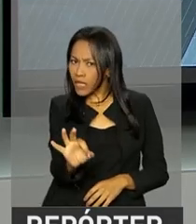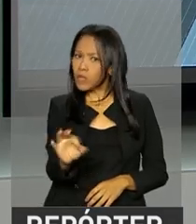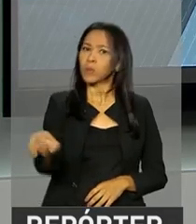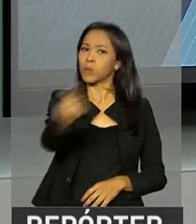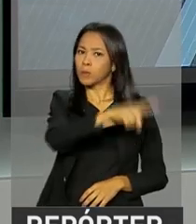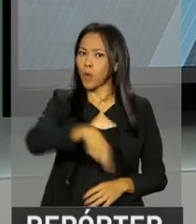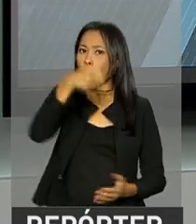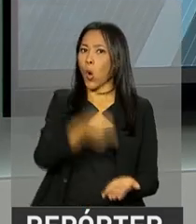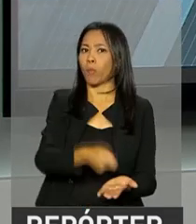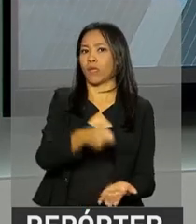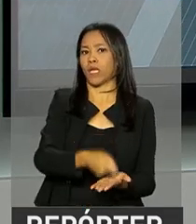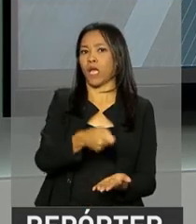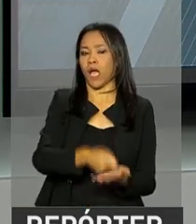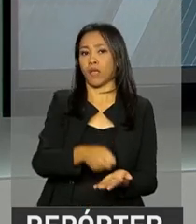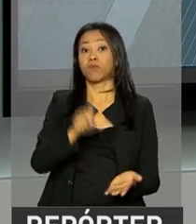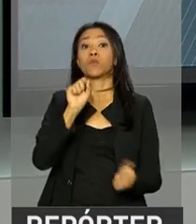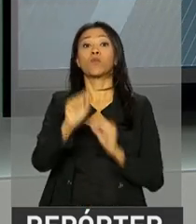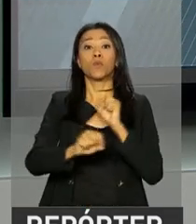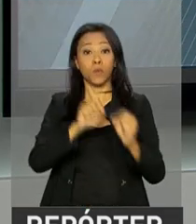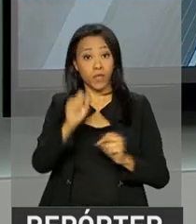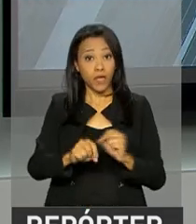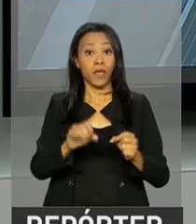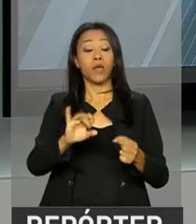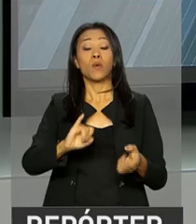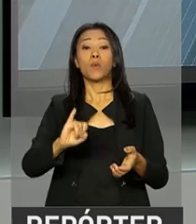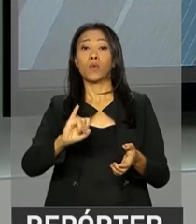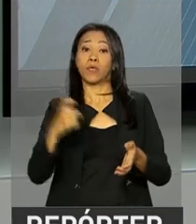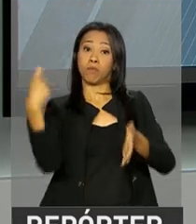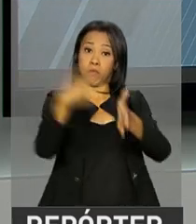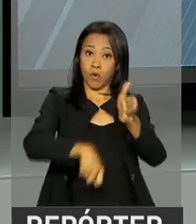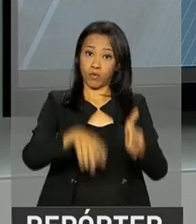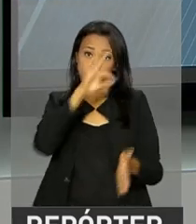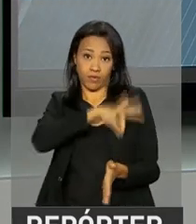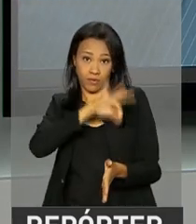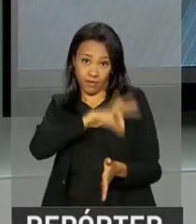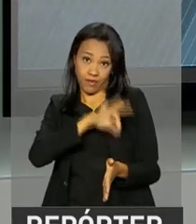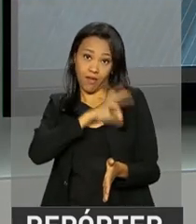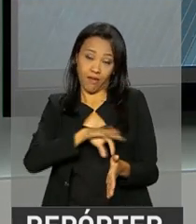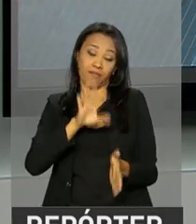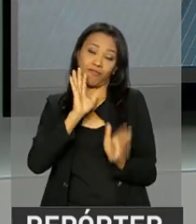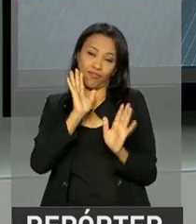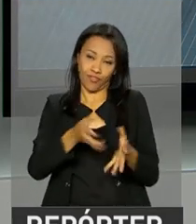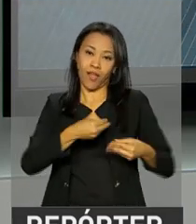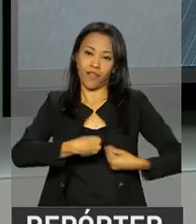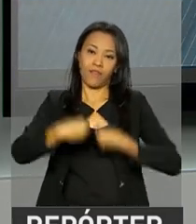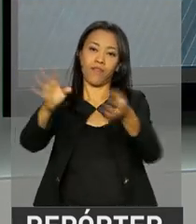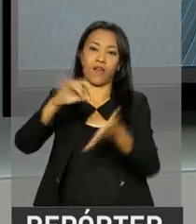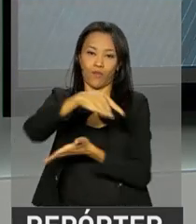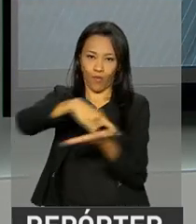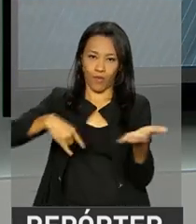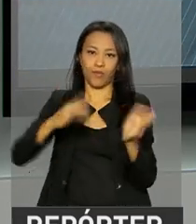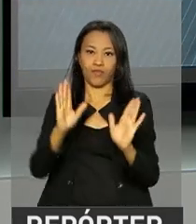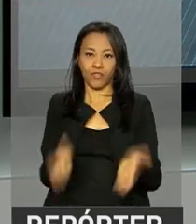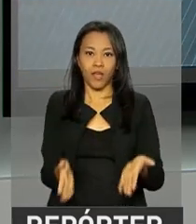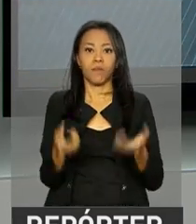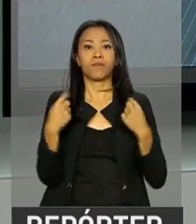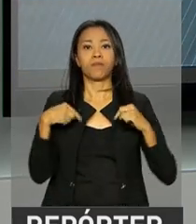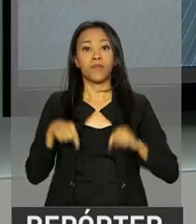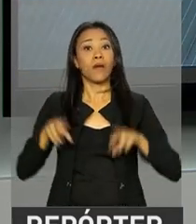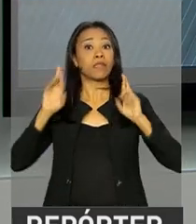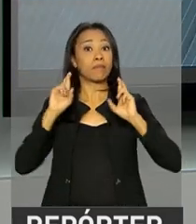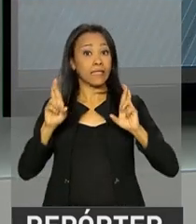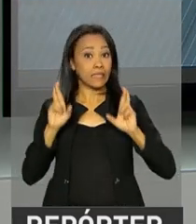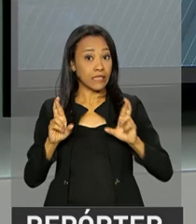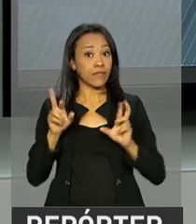obrigados a declarar o imposto de renda já enviaram o documento a expectativa da Receita